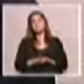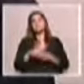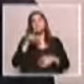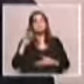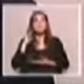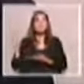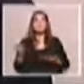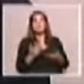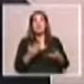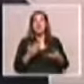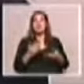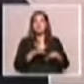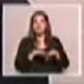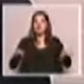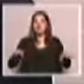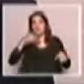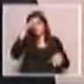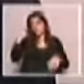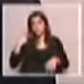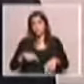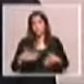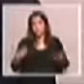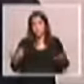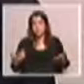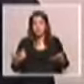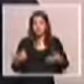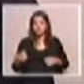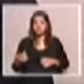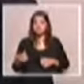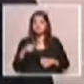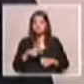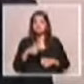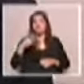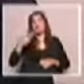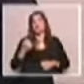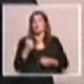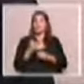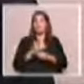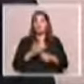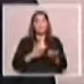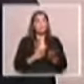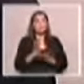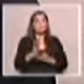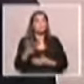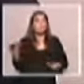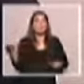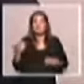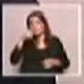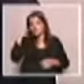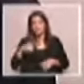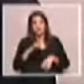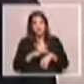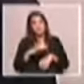de balcão que tem sérias dificuldades em manter a sua atividade. Portanto, são